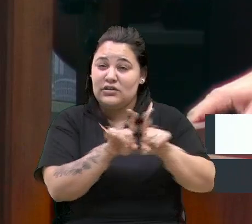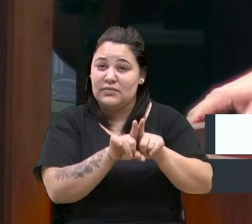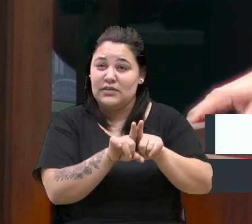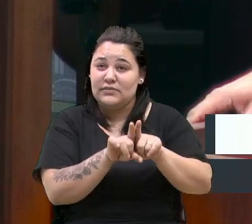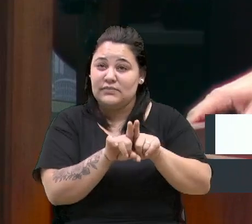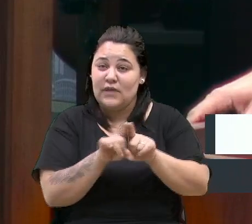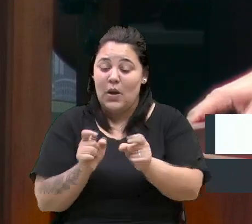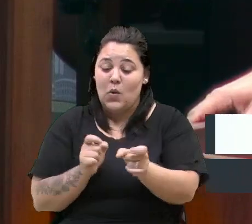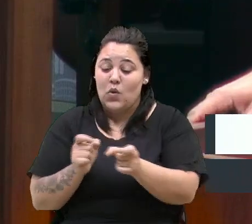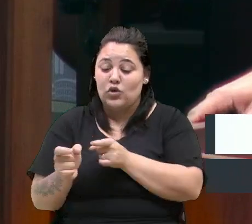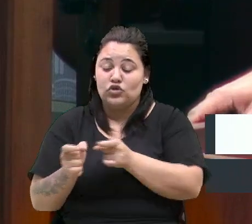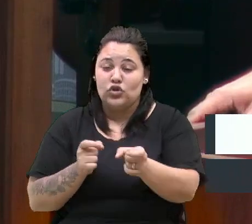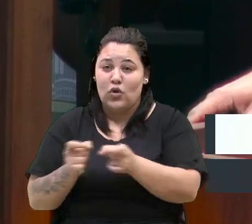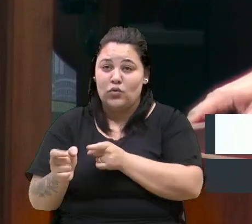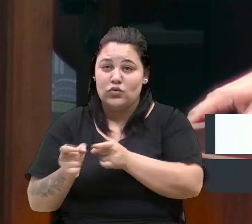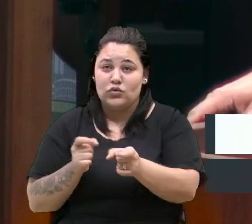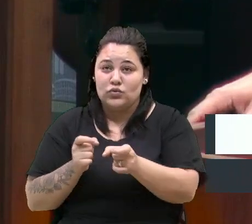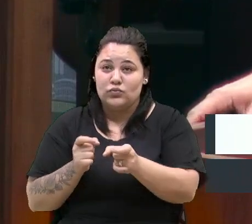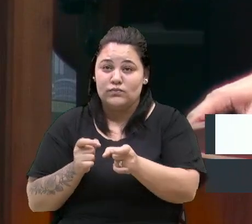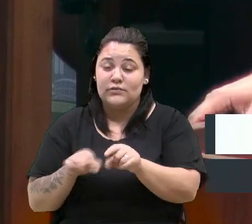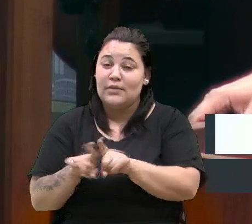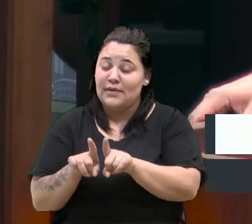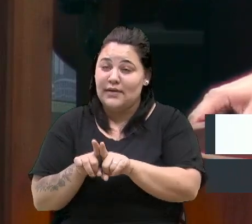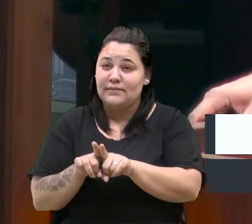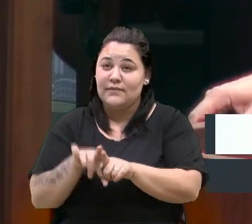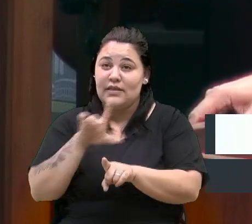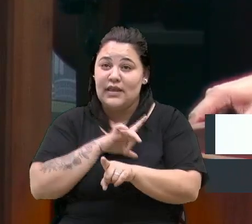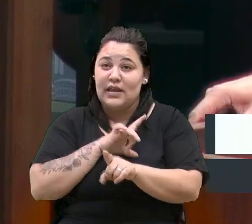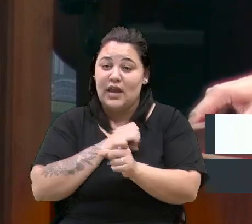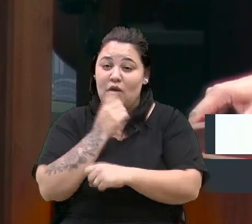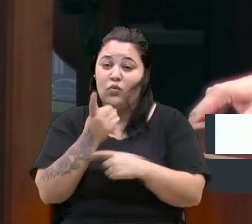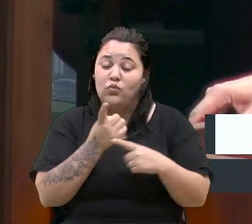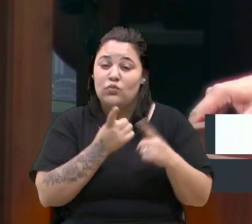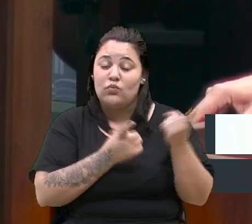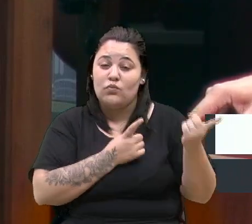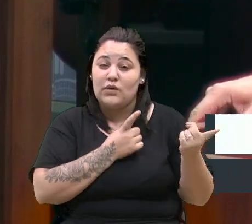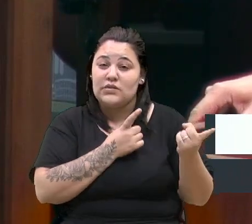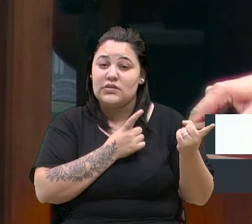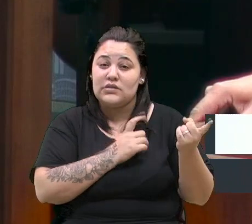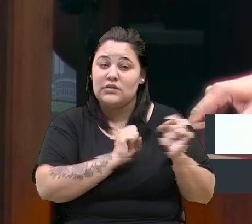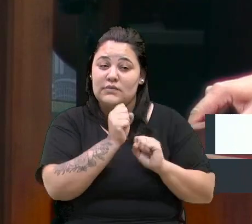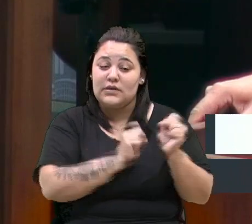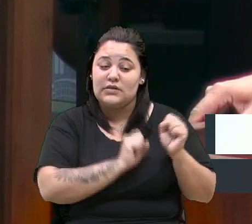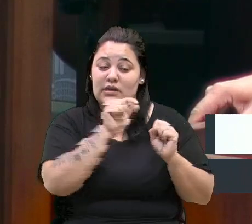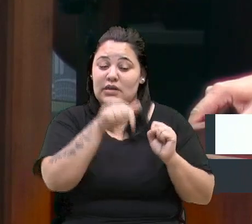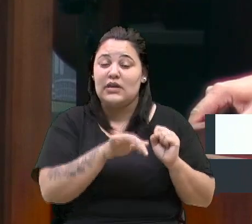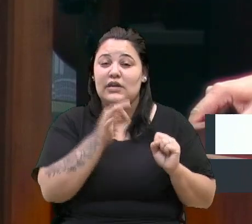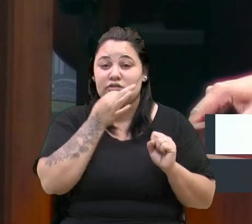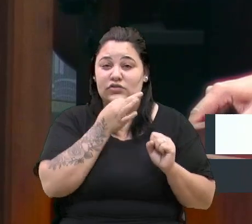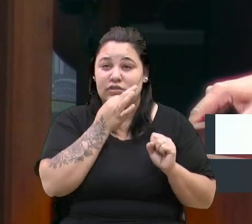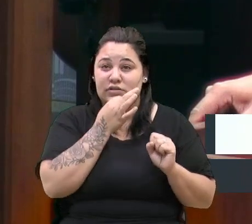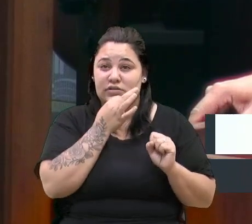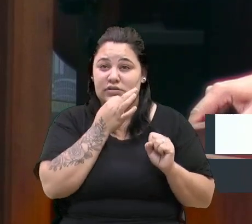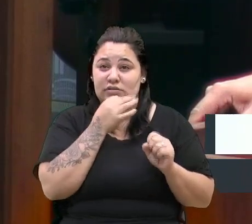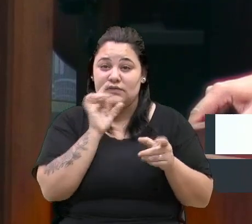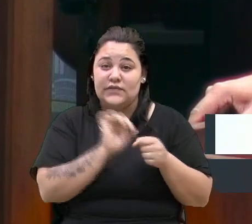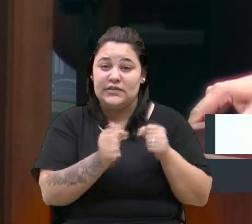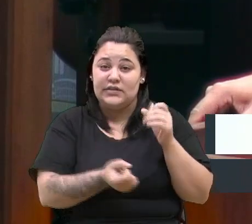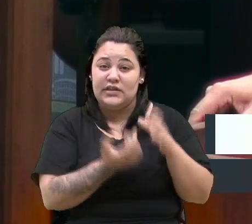gamificação. Vejam, nós temos empresas em Caxias